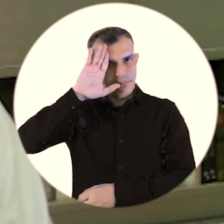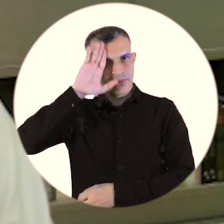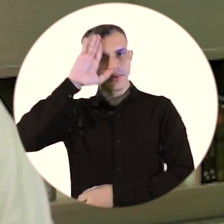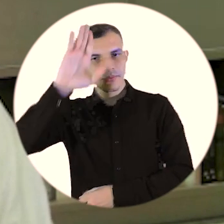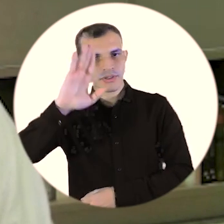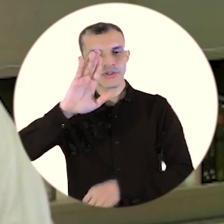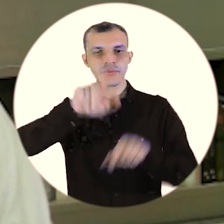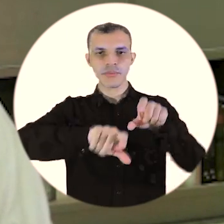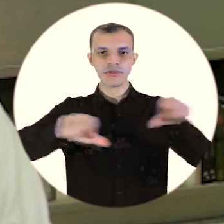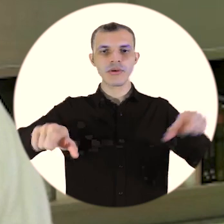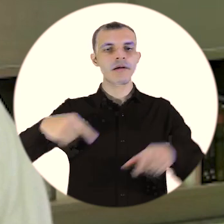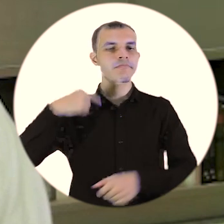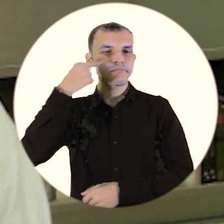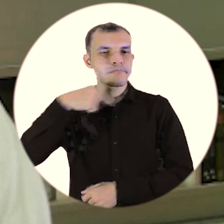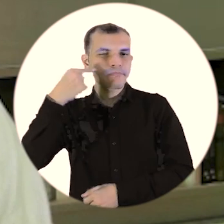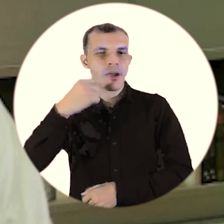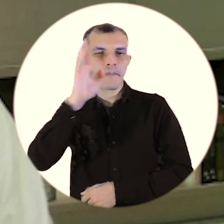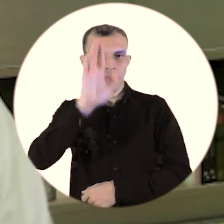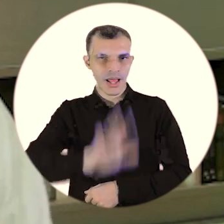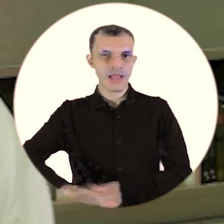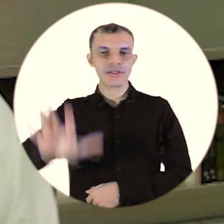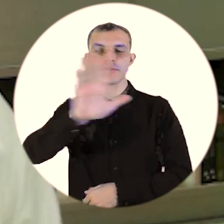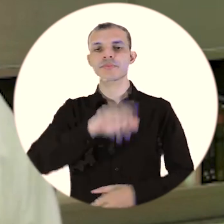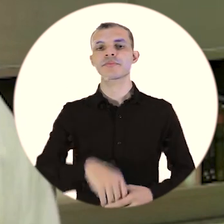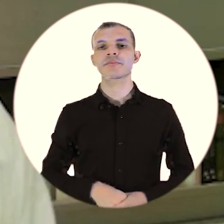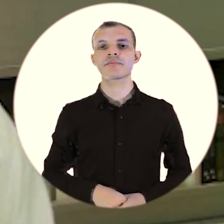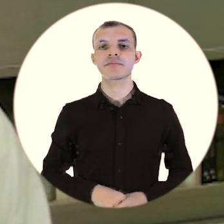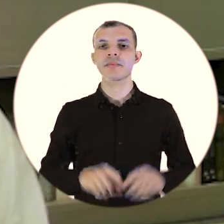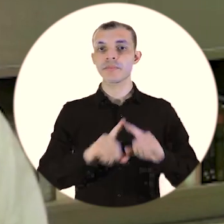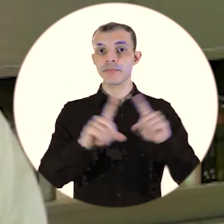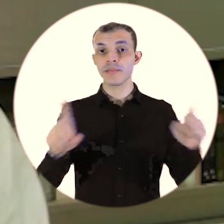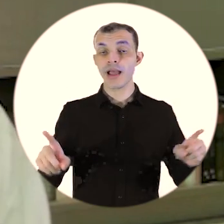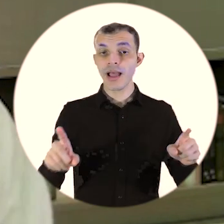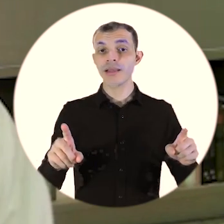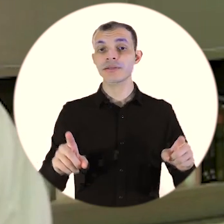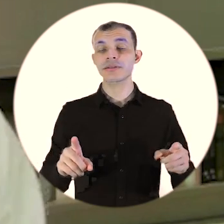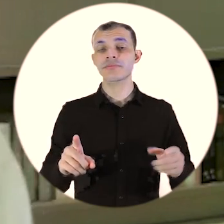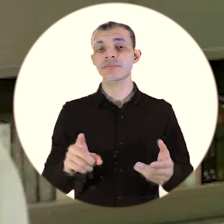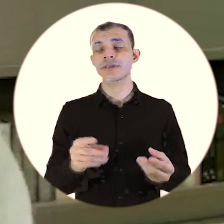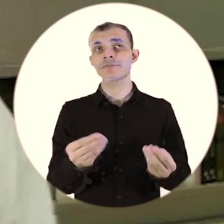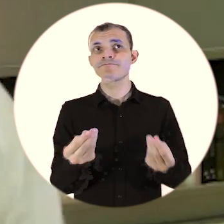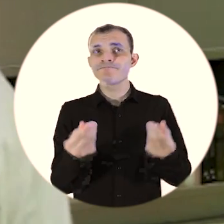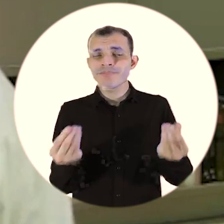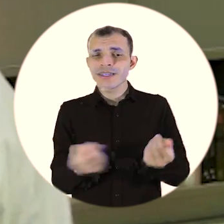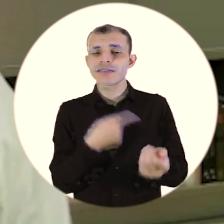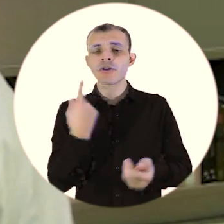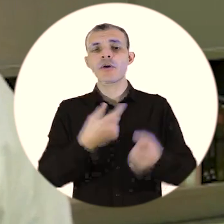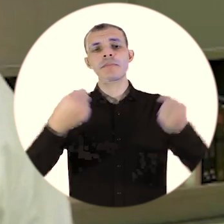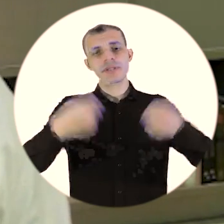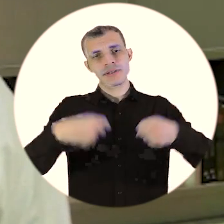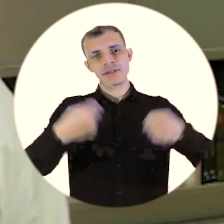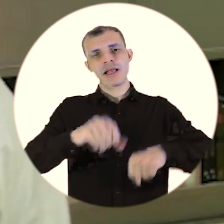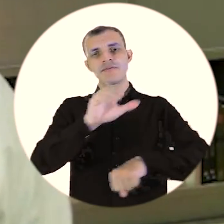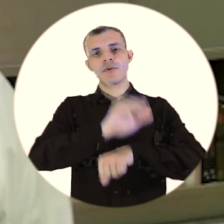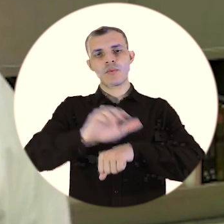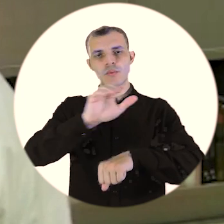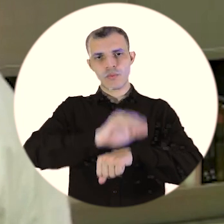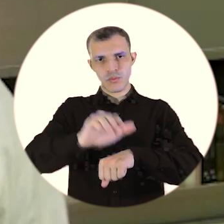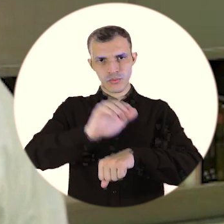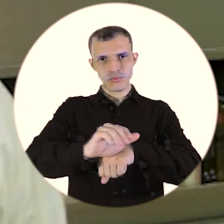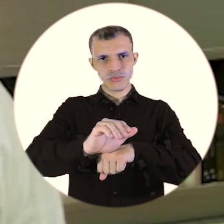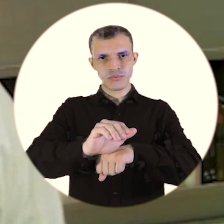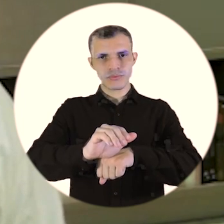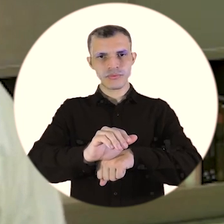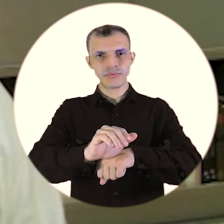aos advogados e advogados de todo o Brasil. Mas para que isso se tornasse realidade, nós precisávamos ter um curso